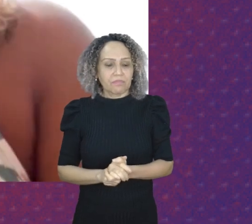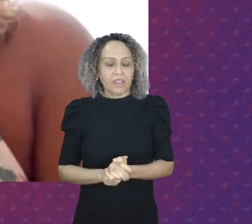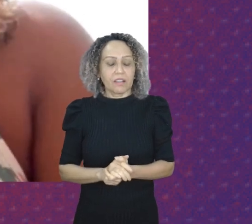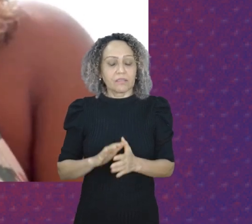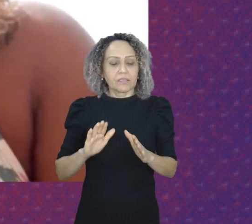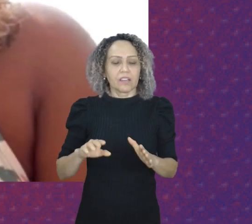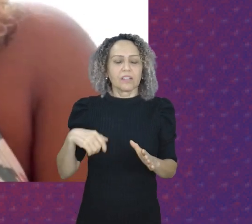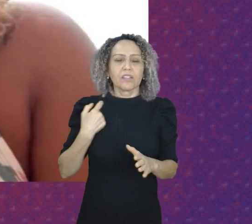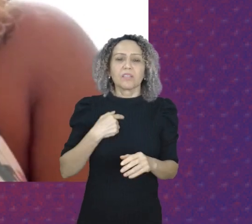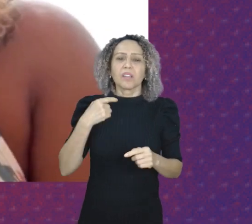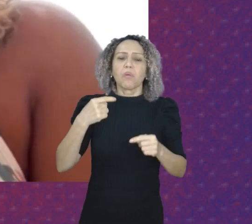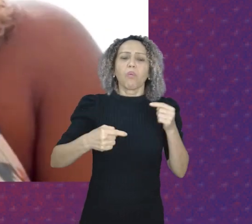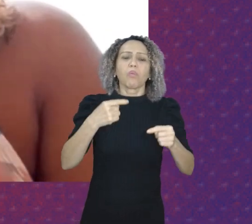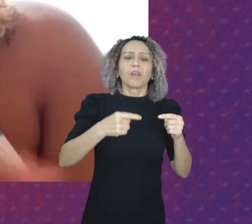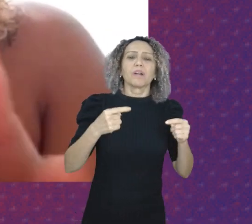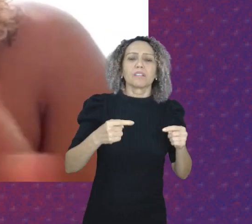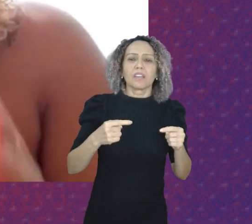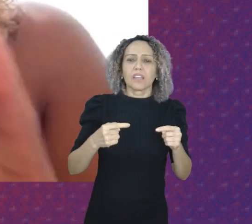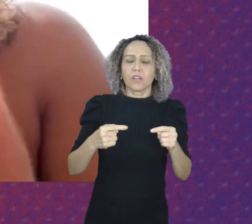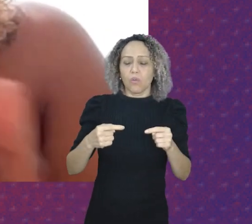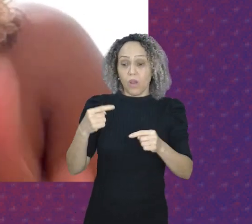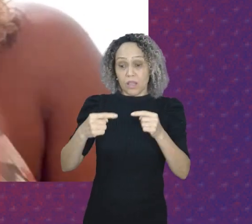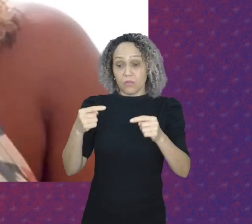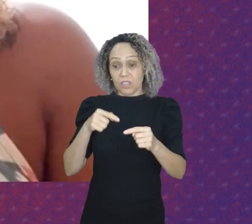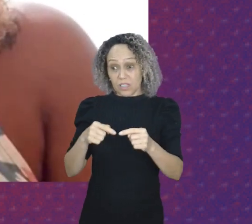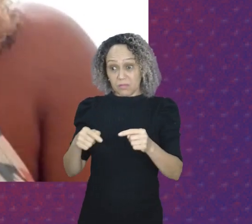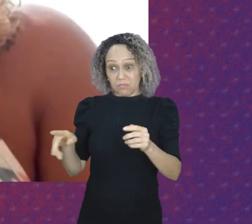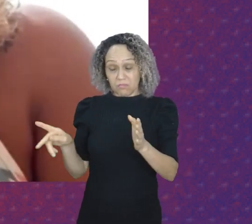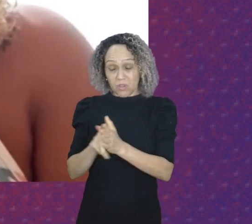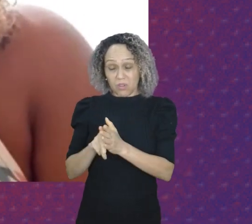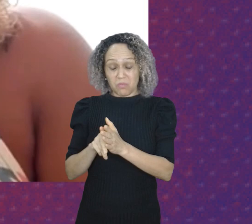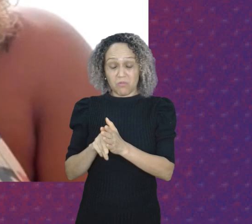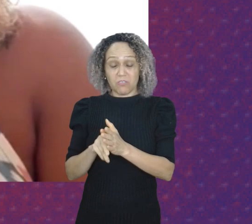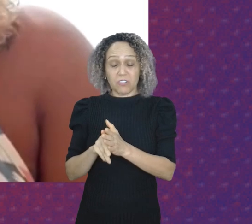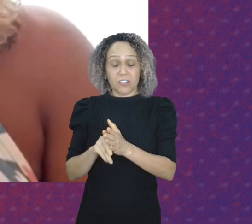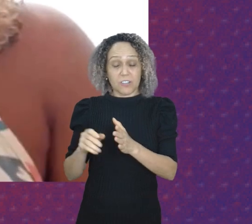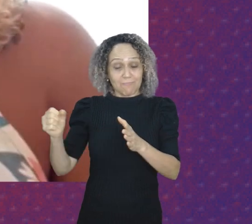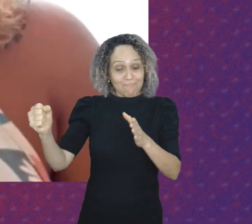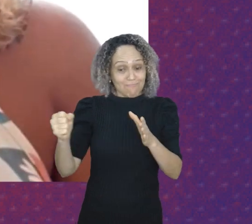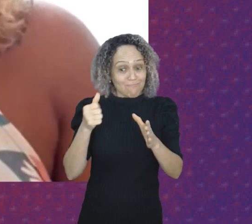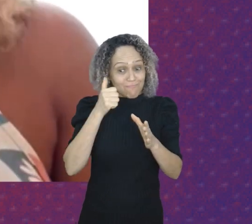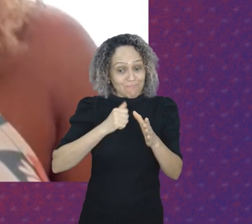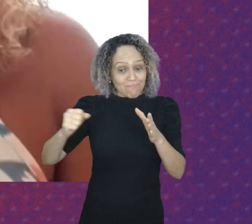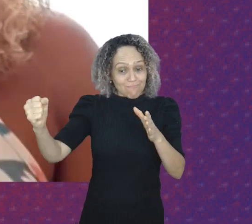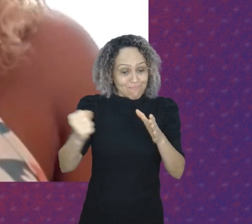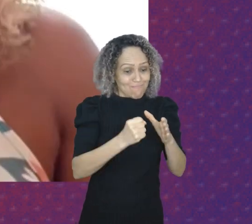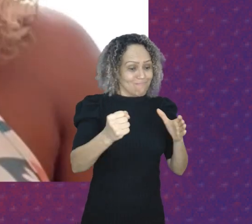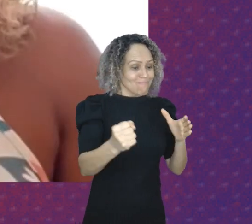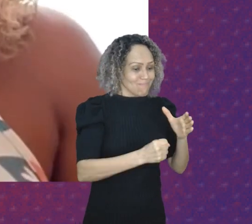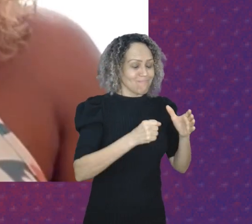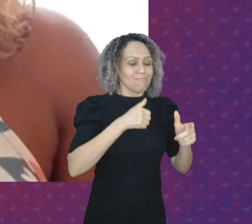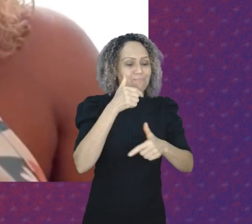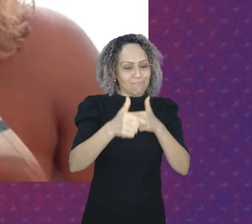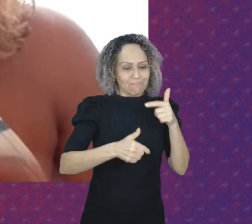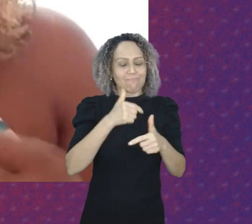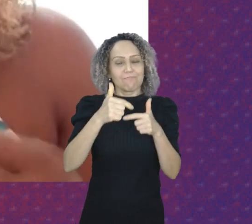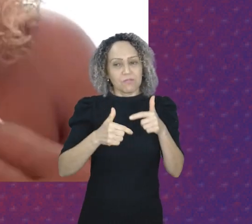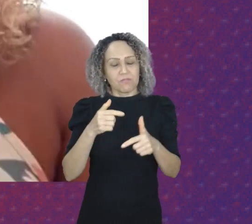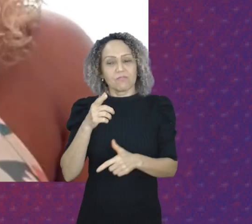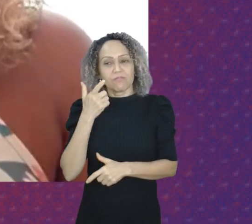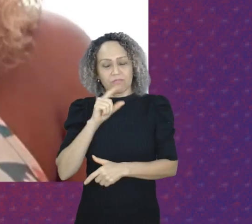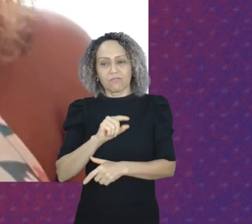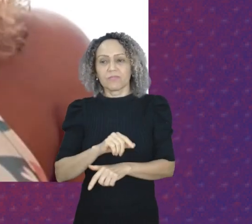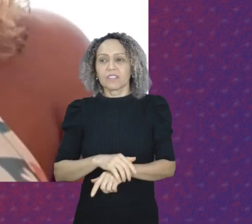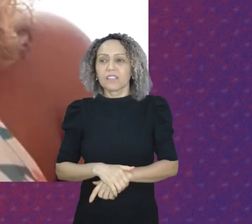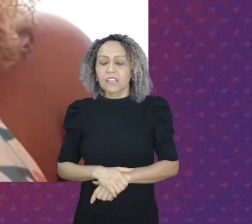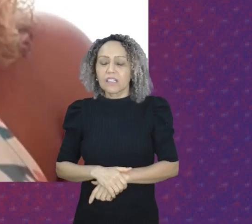de empregabilidade. Hoje a gente não vê mais esse quadro dessa forma, né? Mas nós ainda